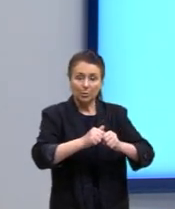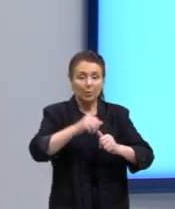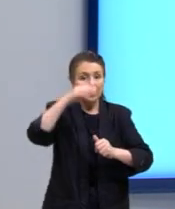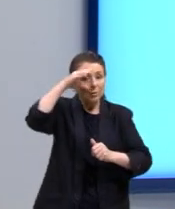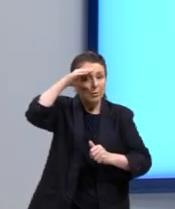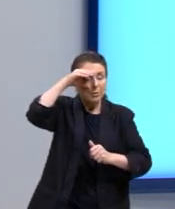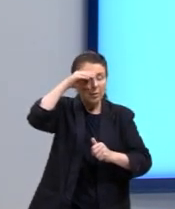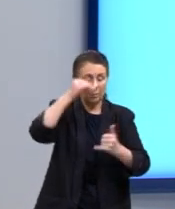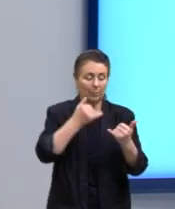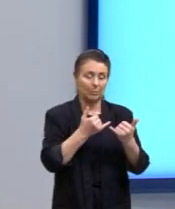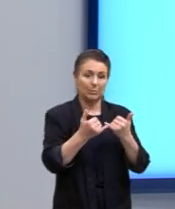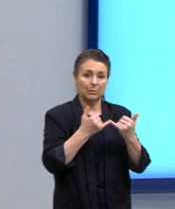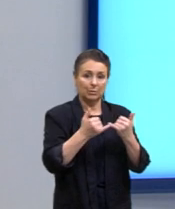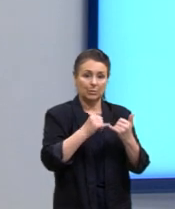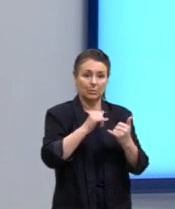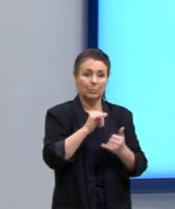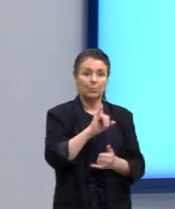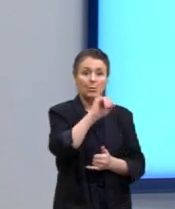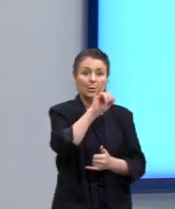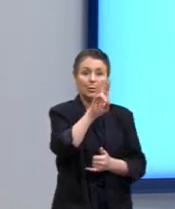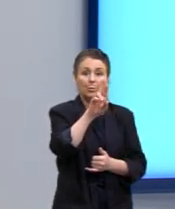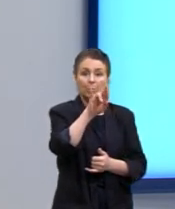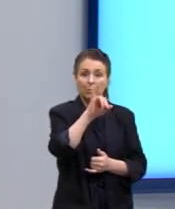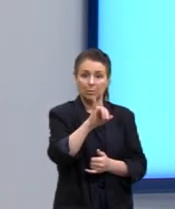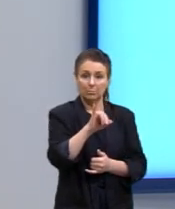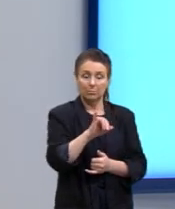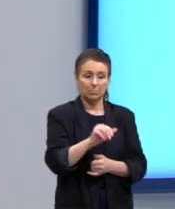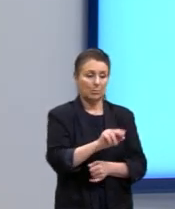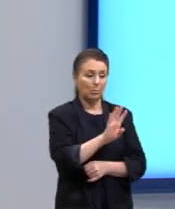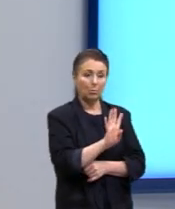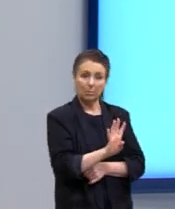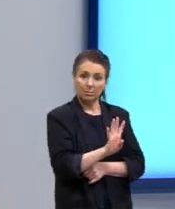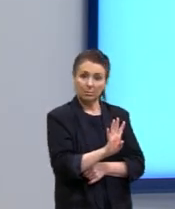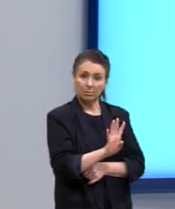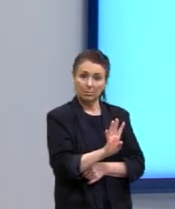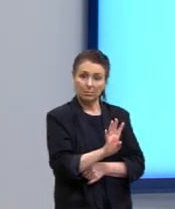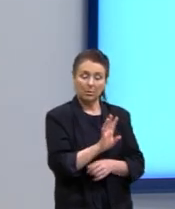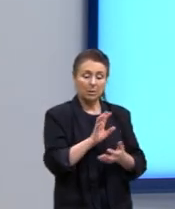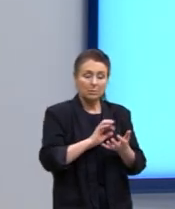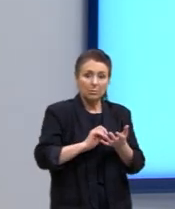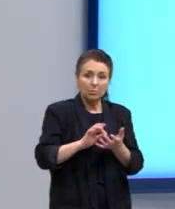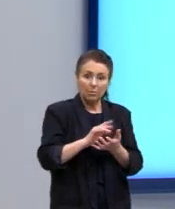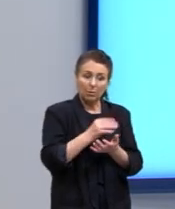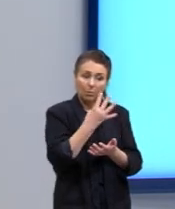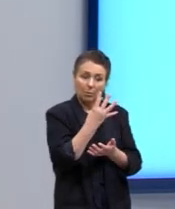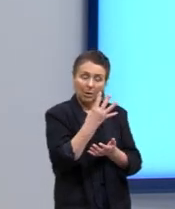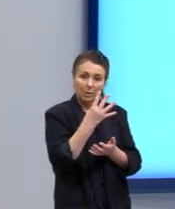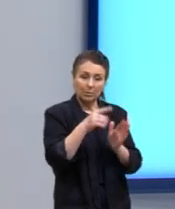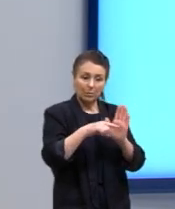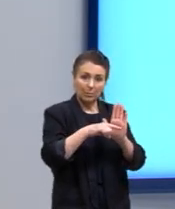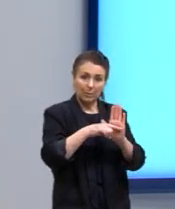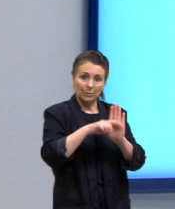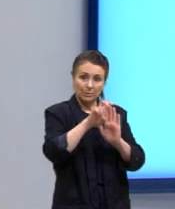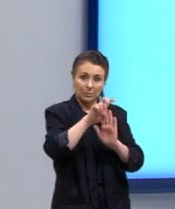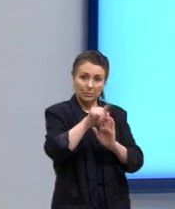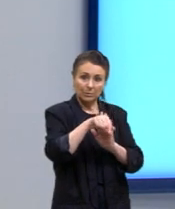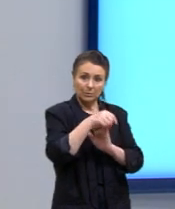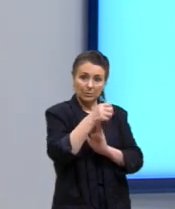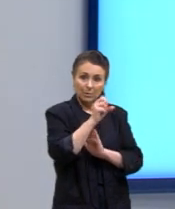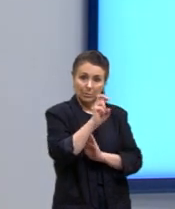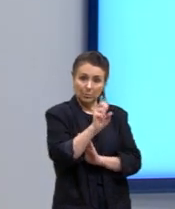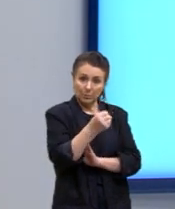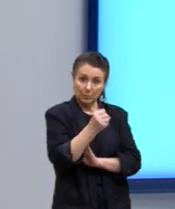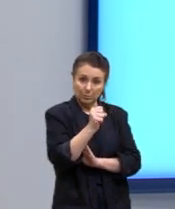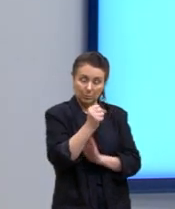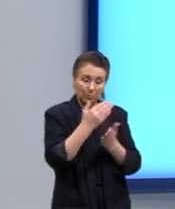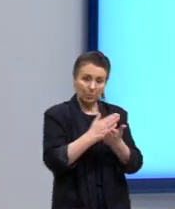por exemplo aqui o Yuri tinha nota 4 e daí se a gente calcular 4 - o 5,8 da